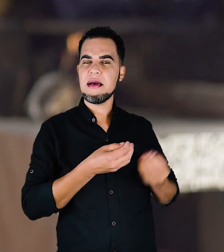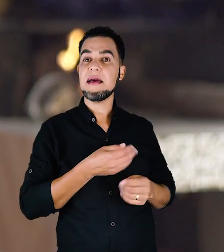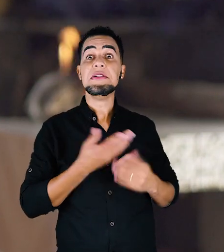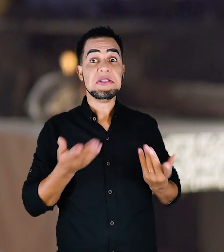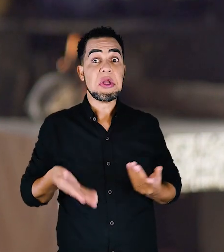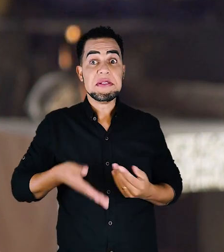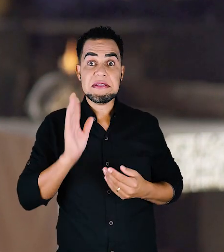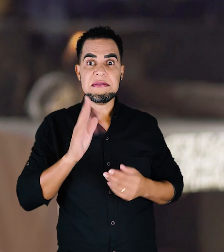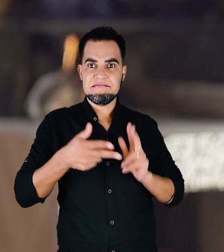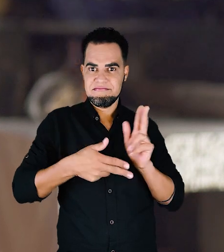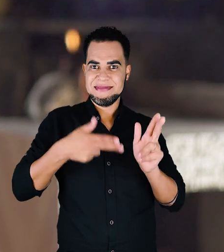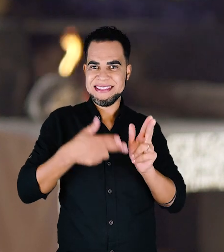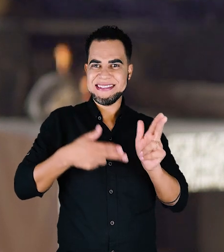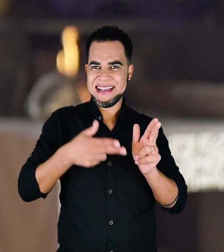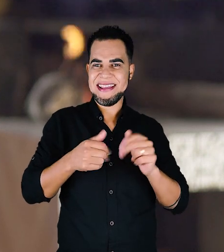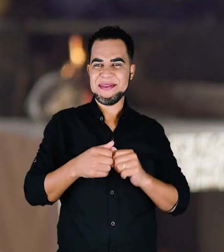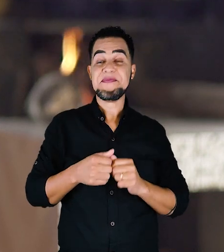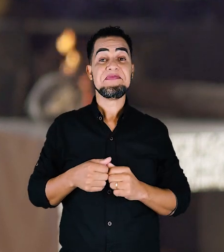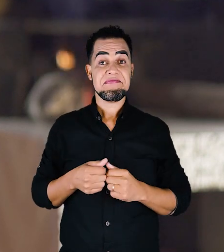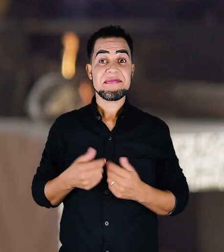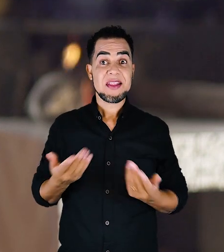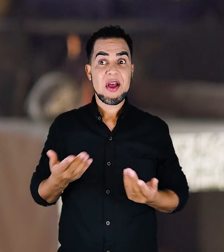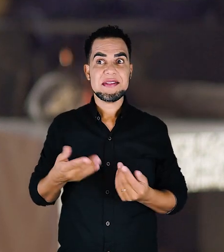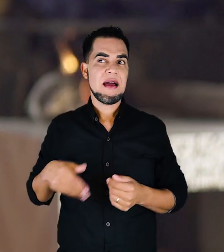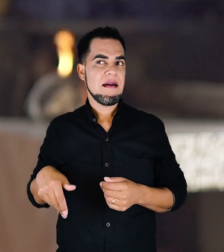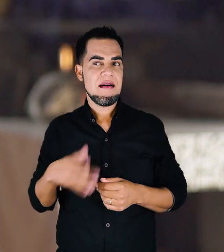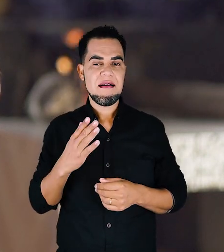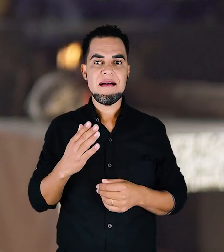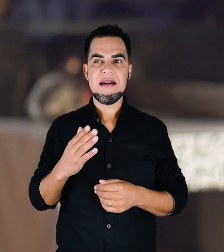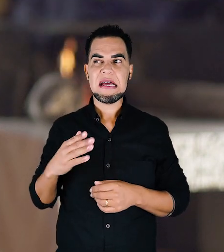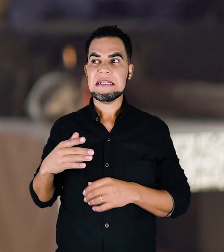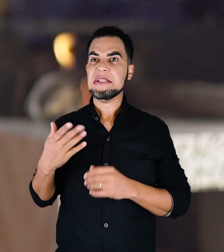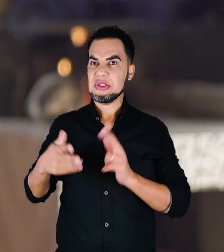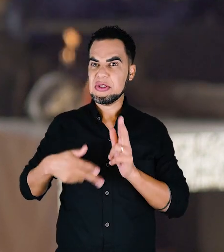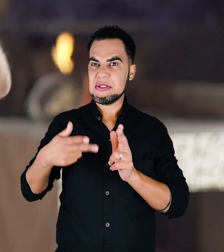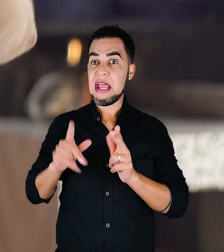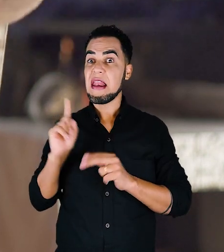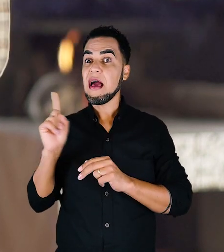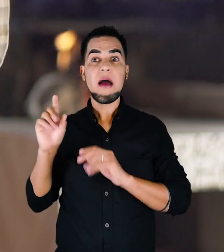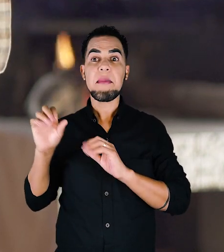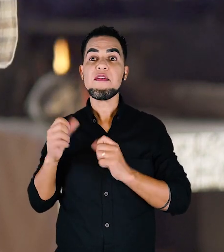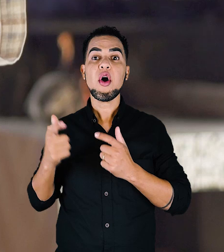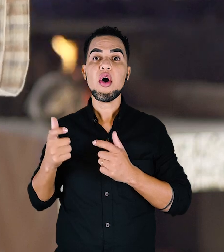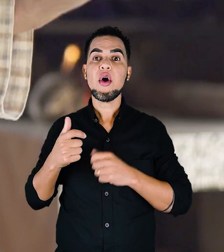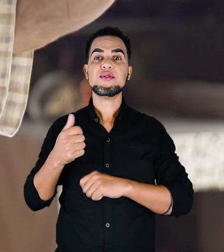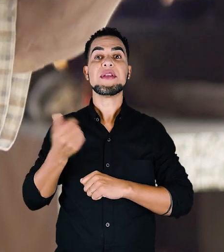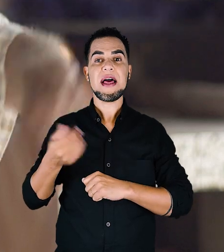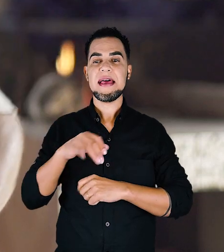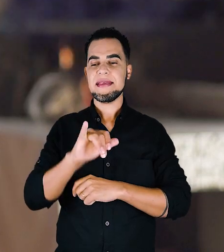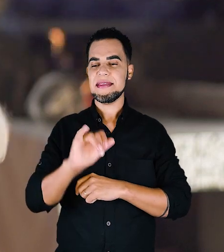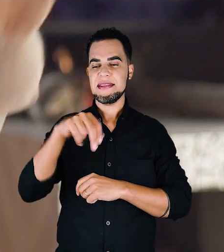sabe? Aí ia de trem. Inclusive nós pegávamos o trem, não nós mais arrumados, pegávamos o trem em